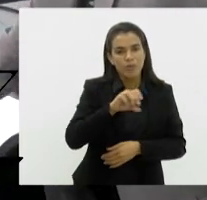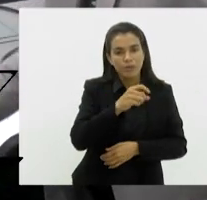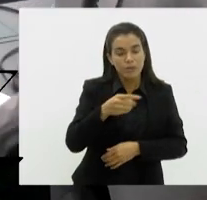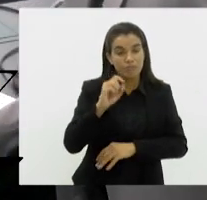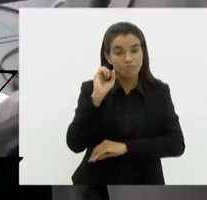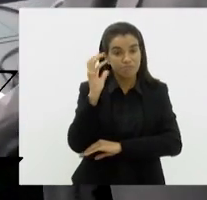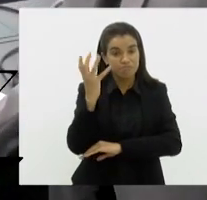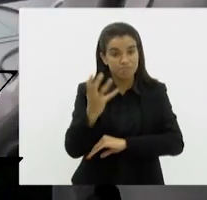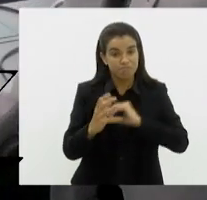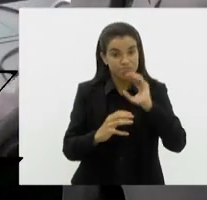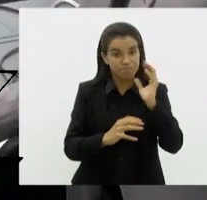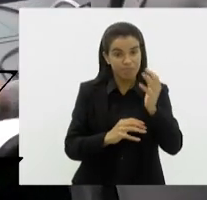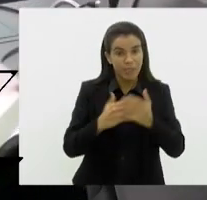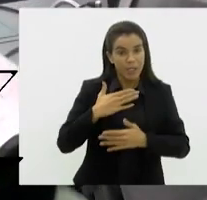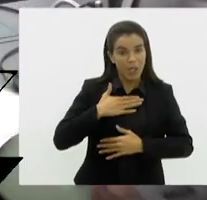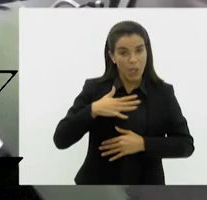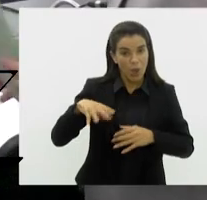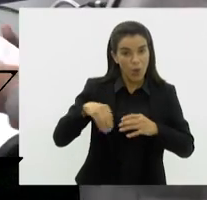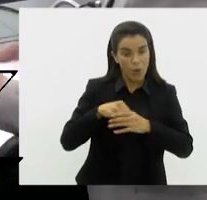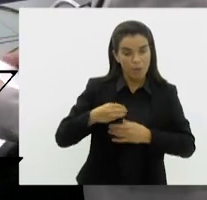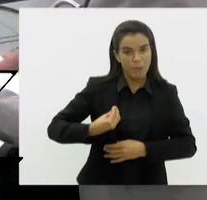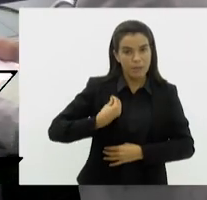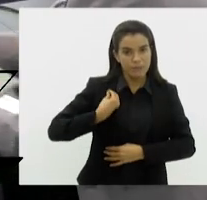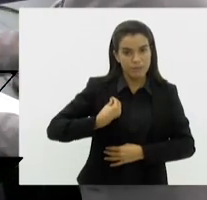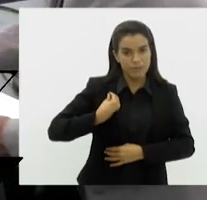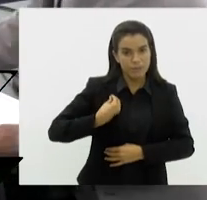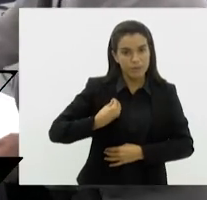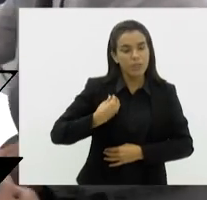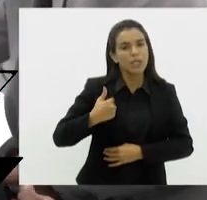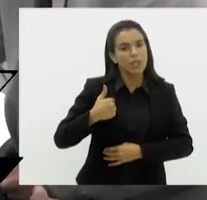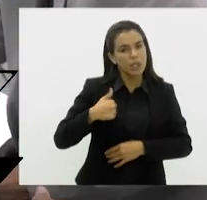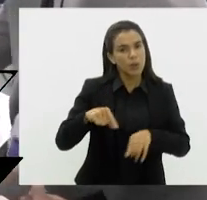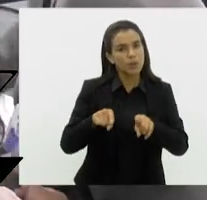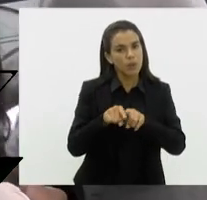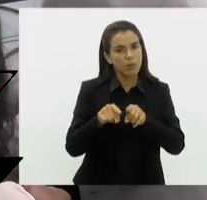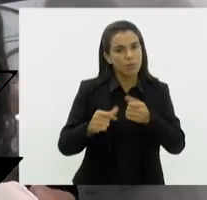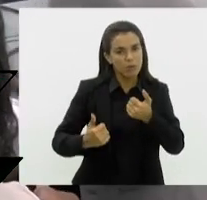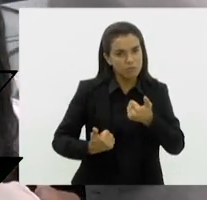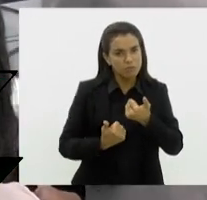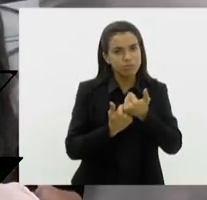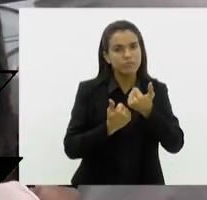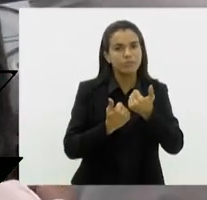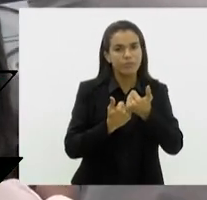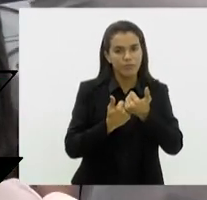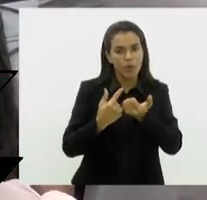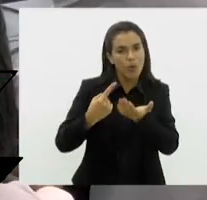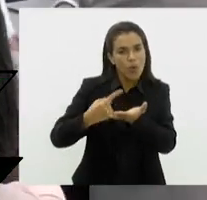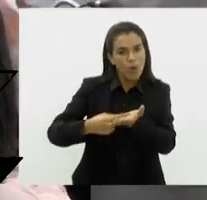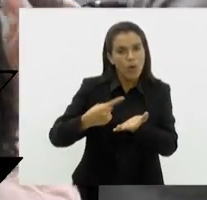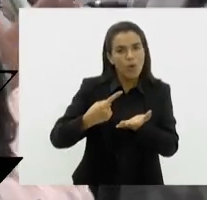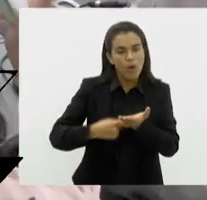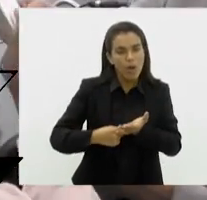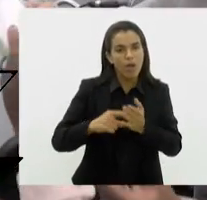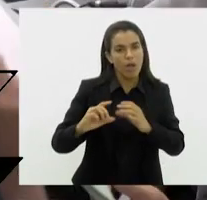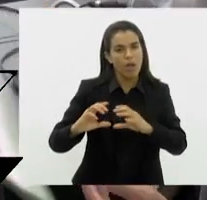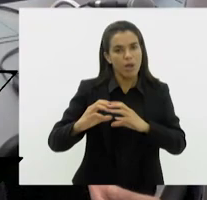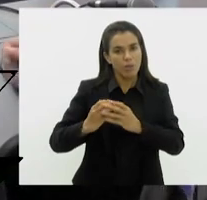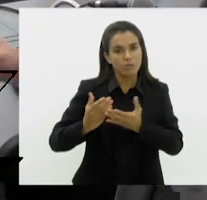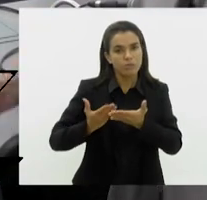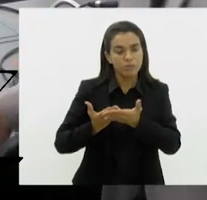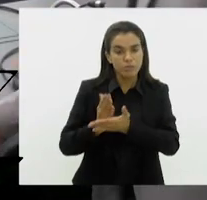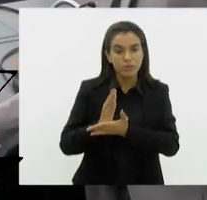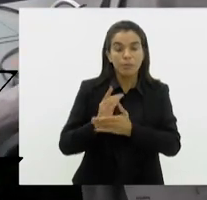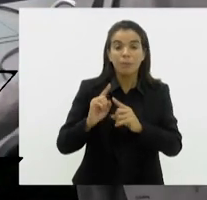Ambiente, que eu participo, e eu arguí esse acordo, e a comissão aprovou,